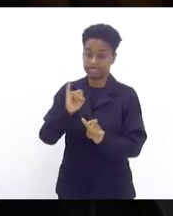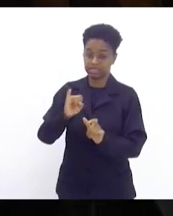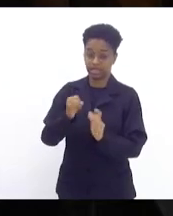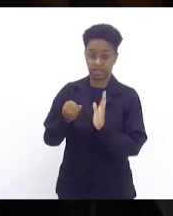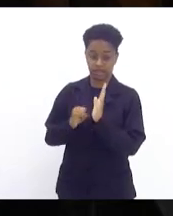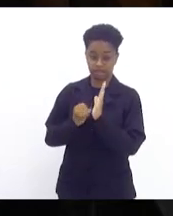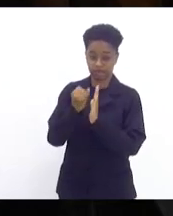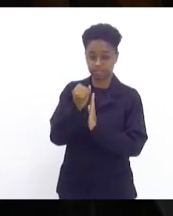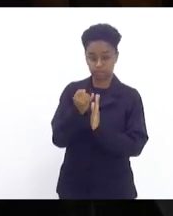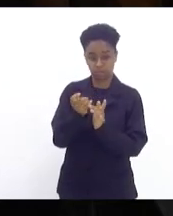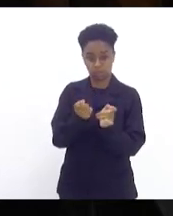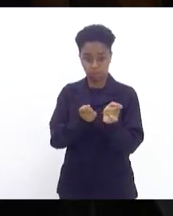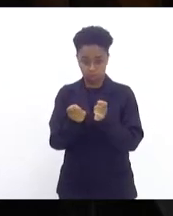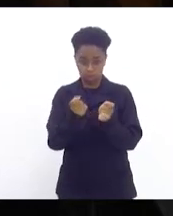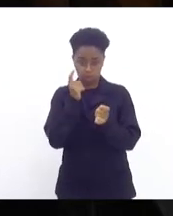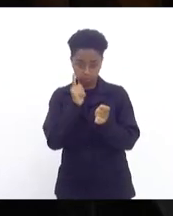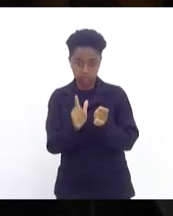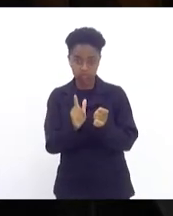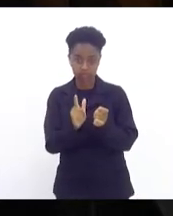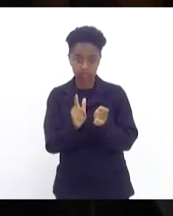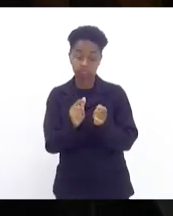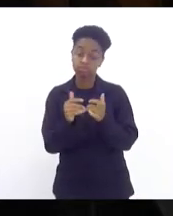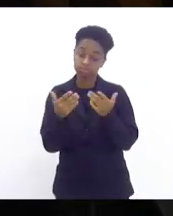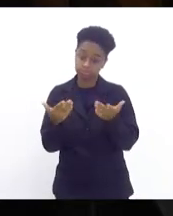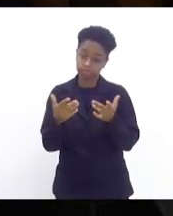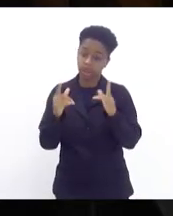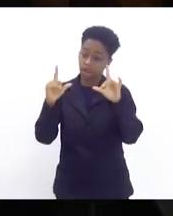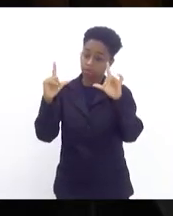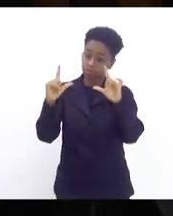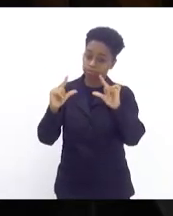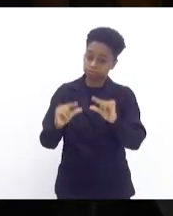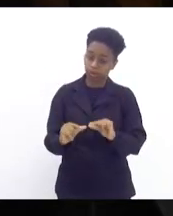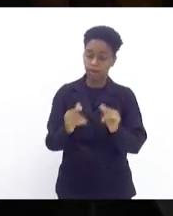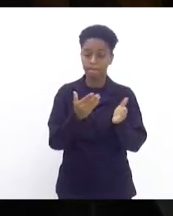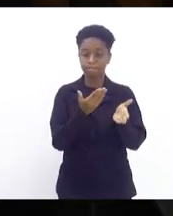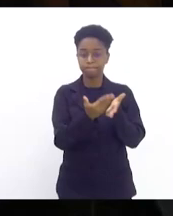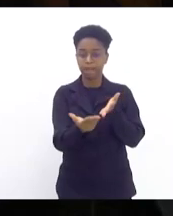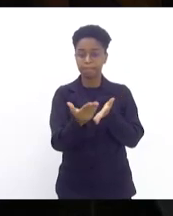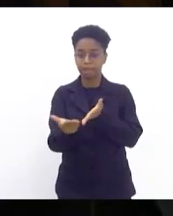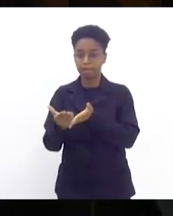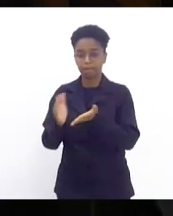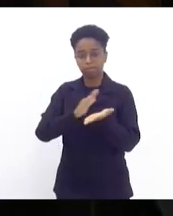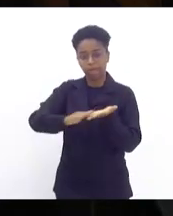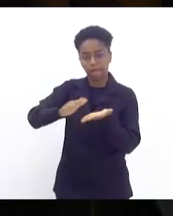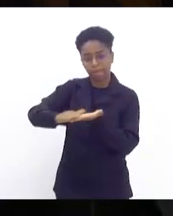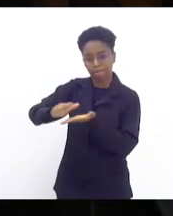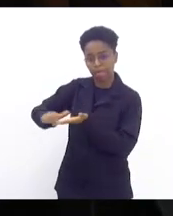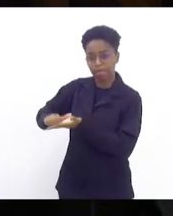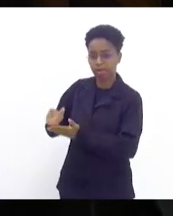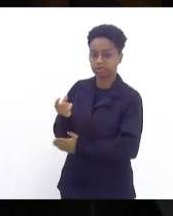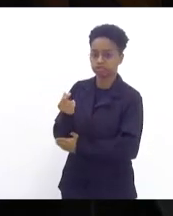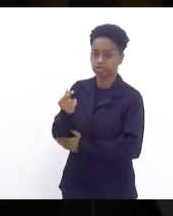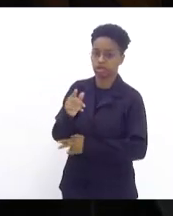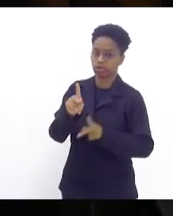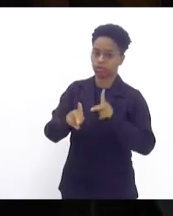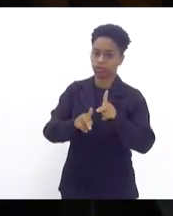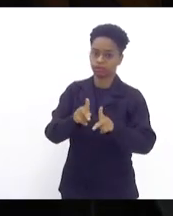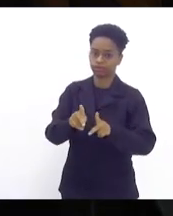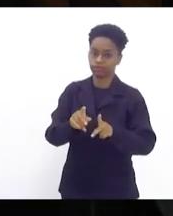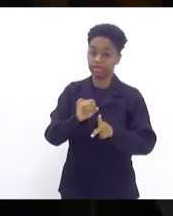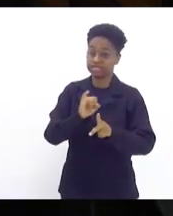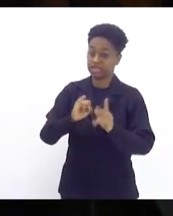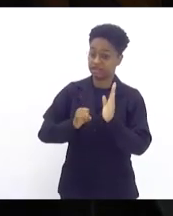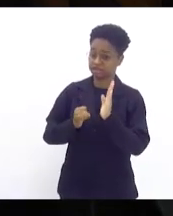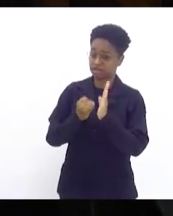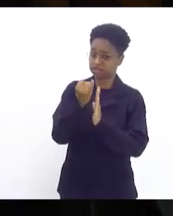fica sob controle você diminui a perda do bolso do Cidadão Se a inflação